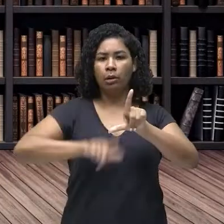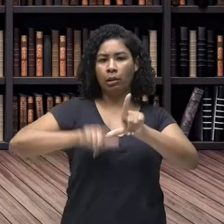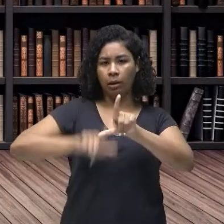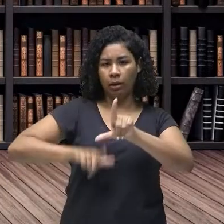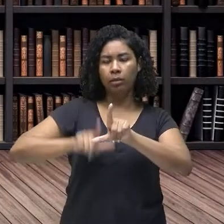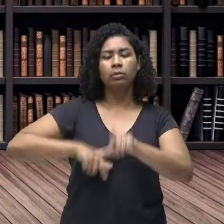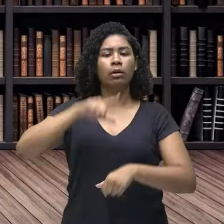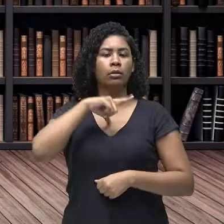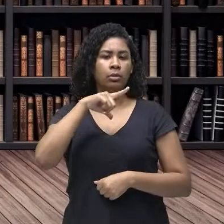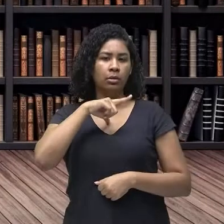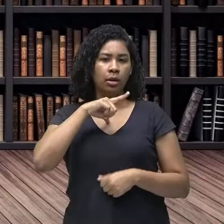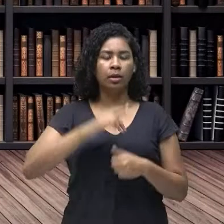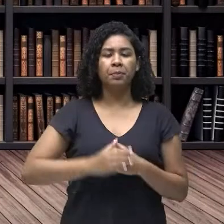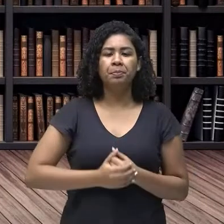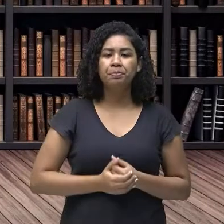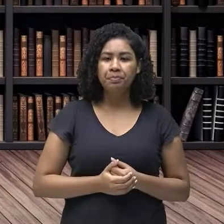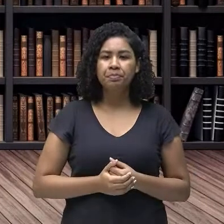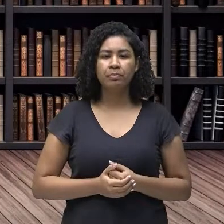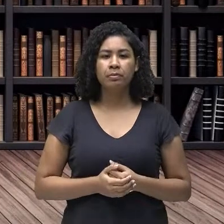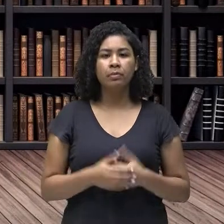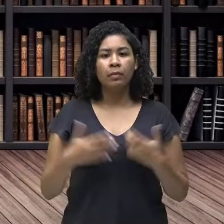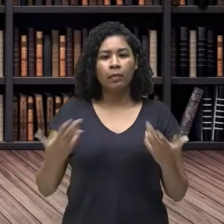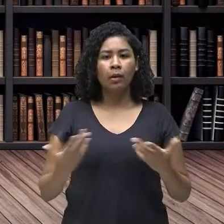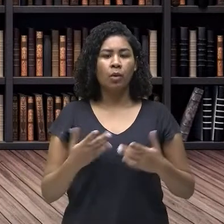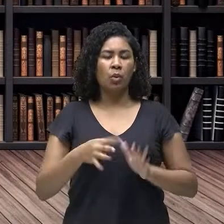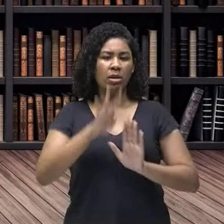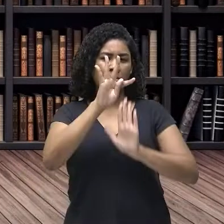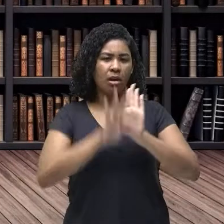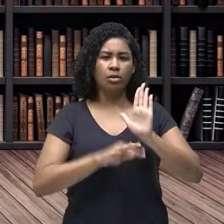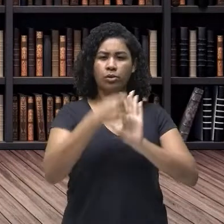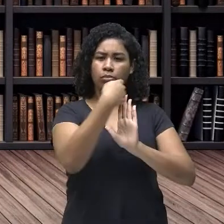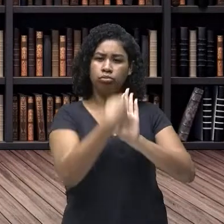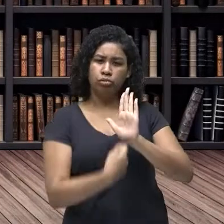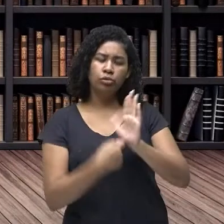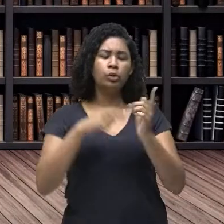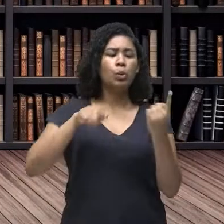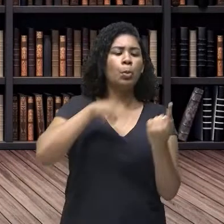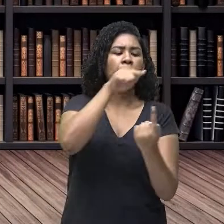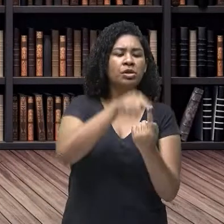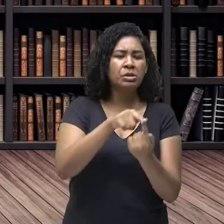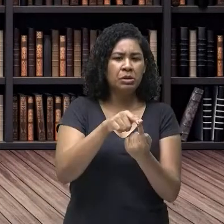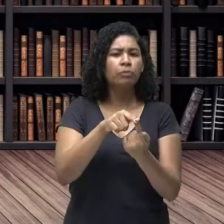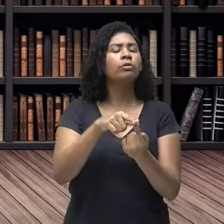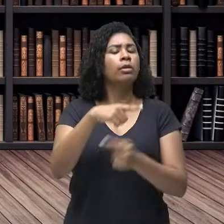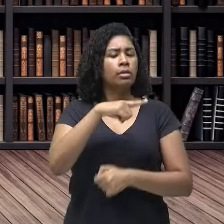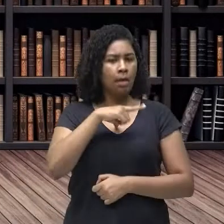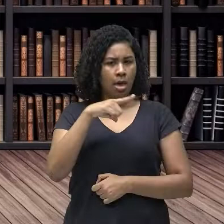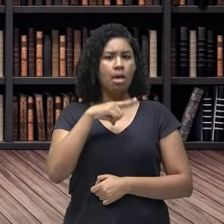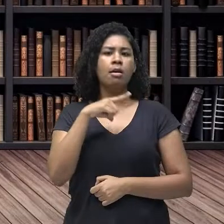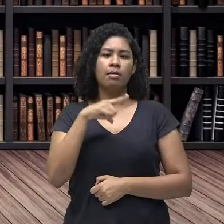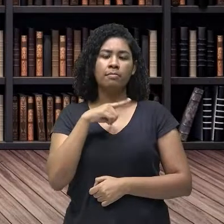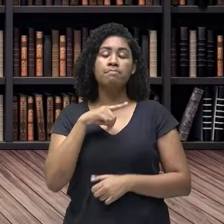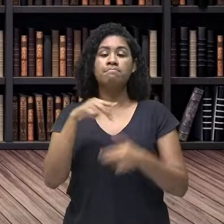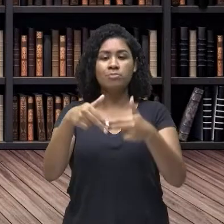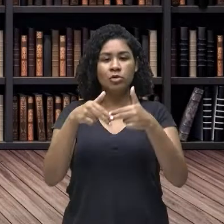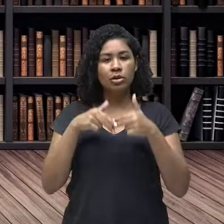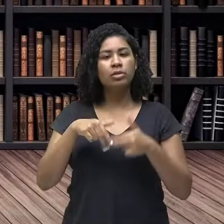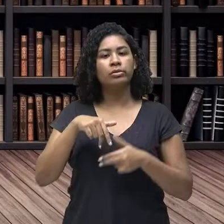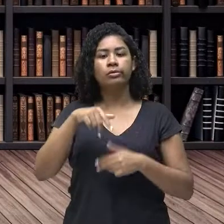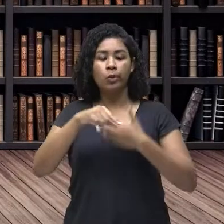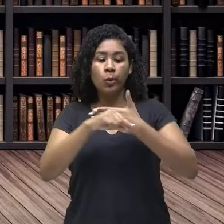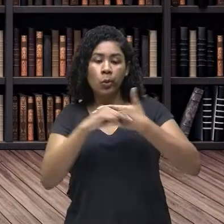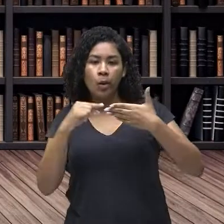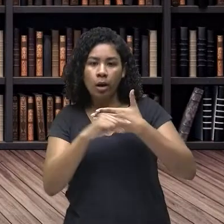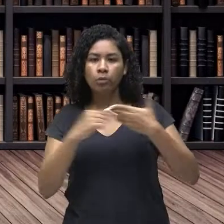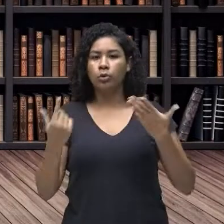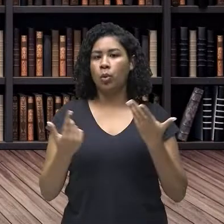Porque nenhum texto é feito sem intenção. todo texto ele é intencional.